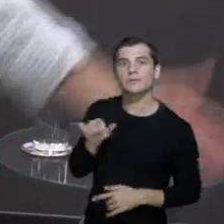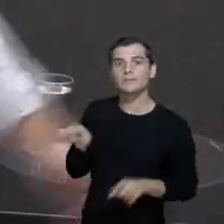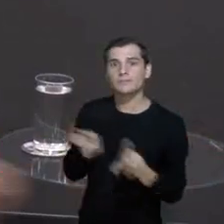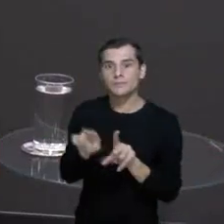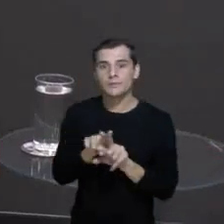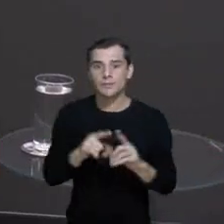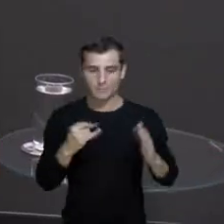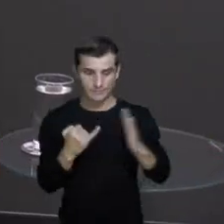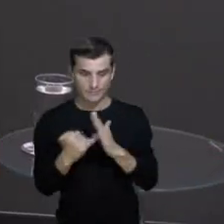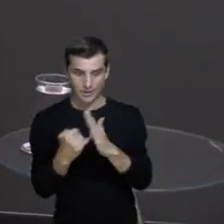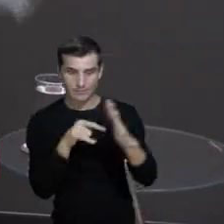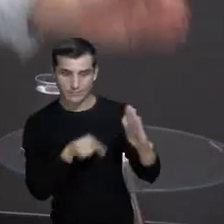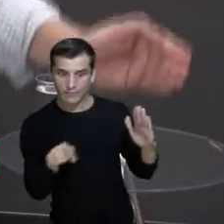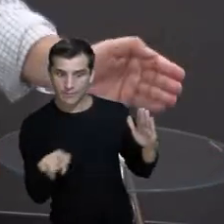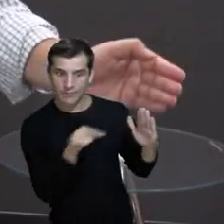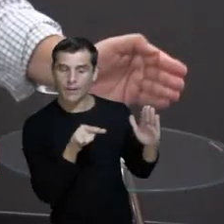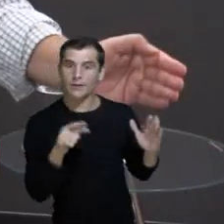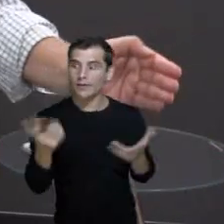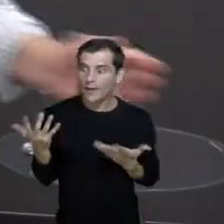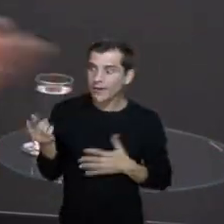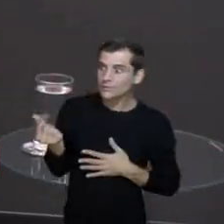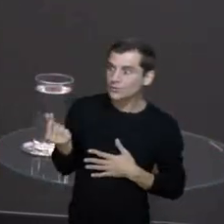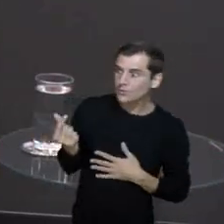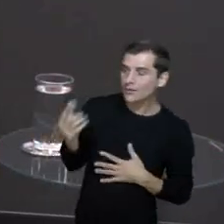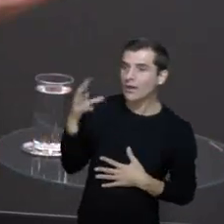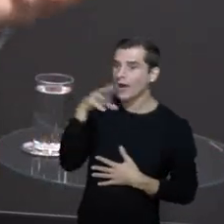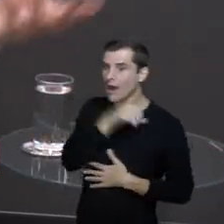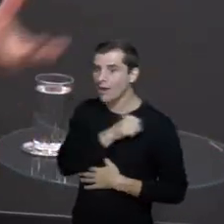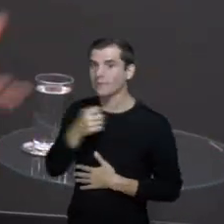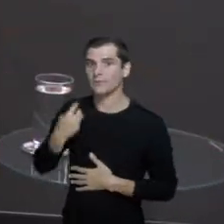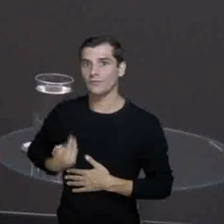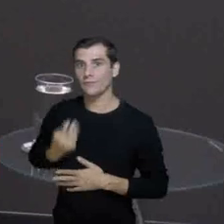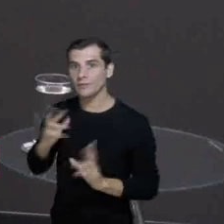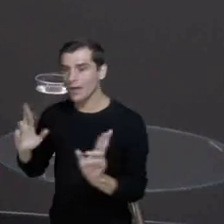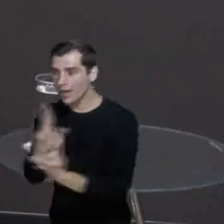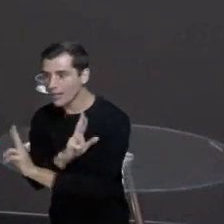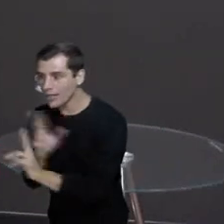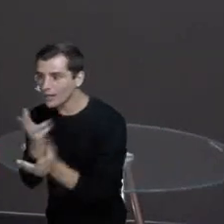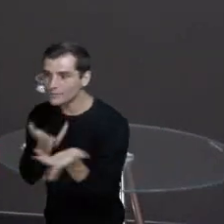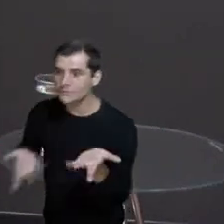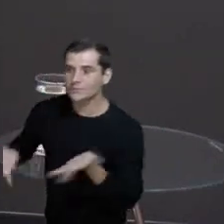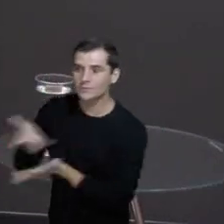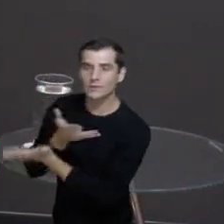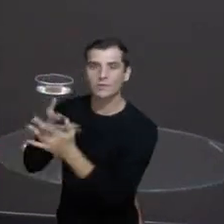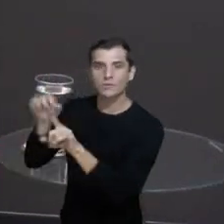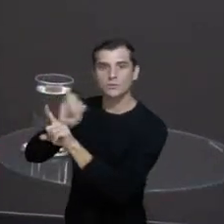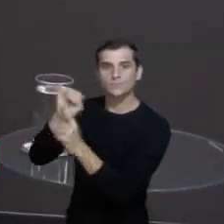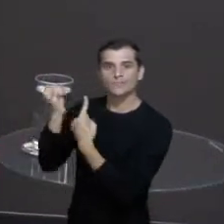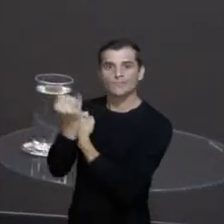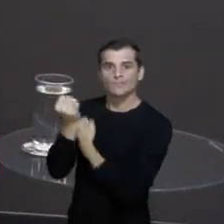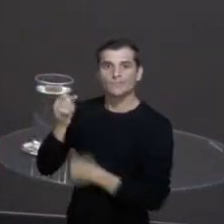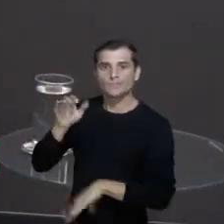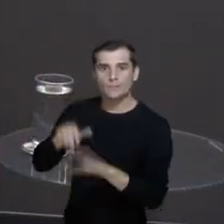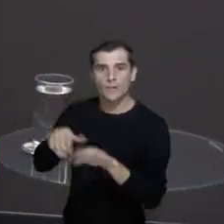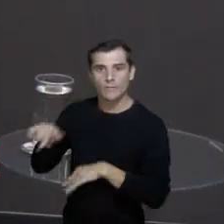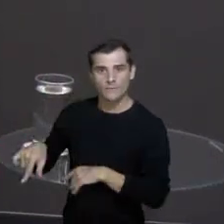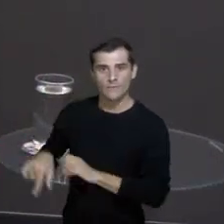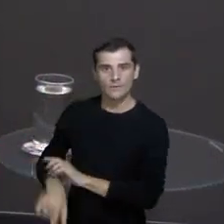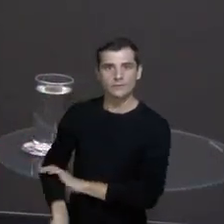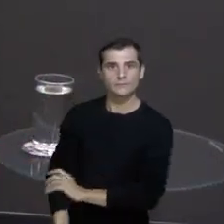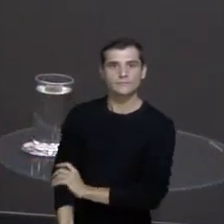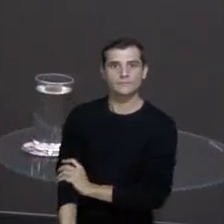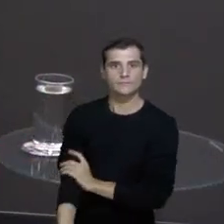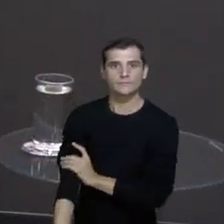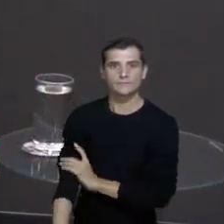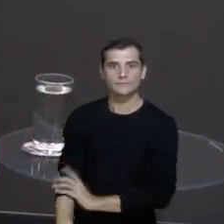mais rápido ter dinheiro mais rápido etc e tal ter relações às vezes numa sociedade hipócrita você não é você é o que você